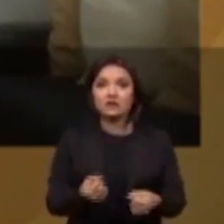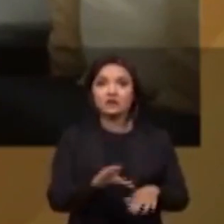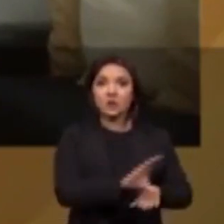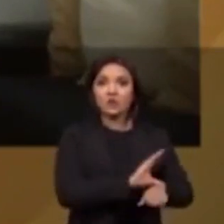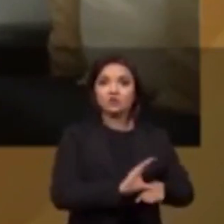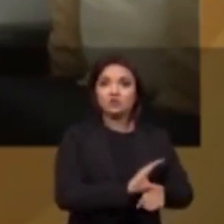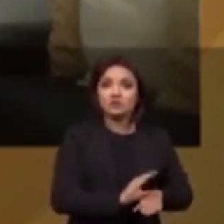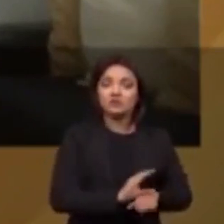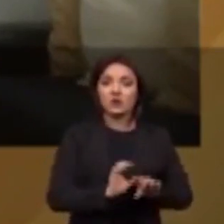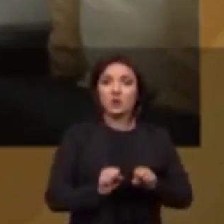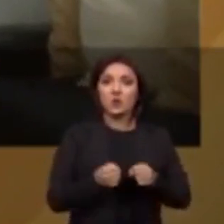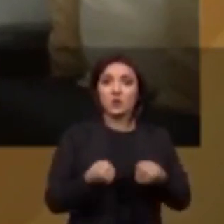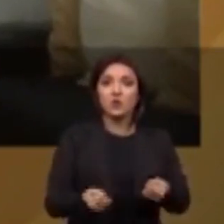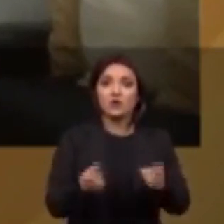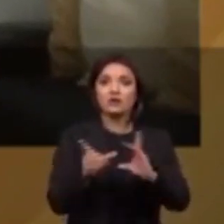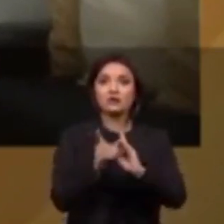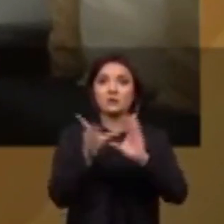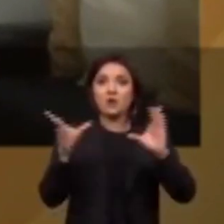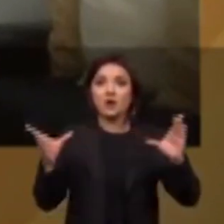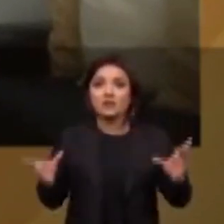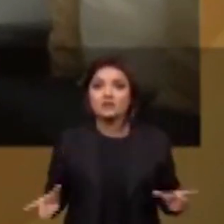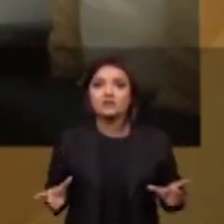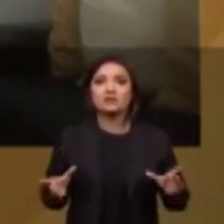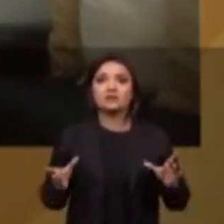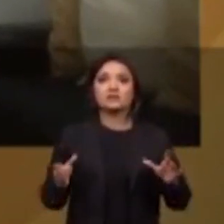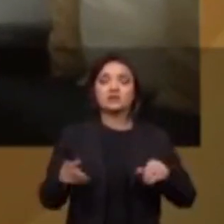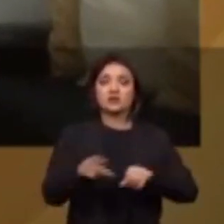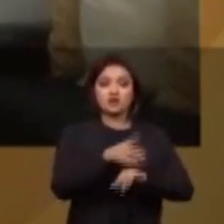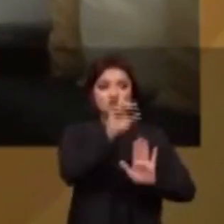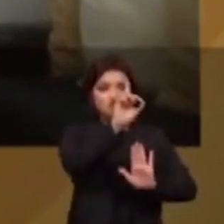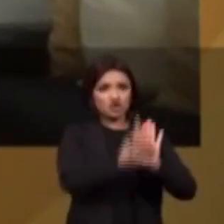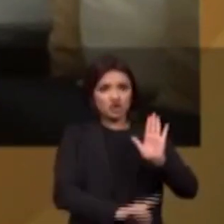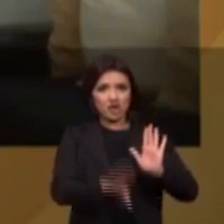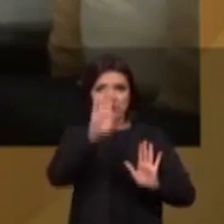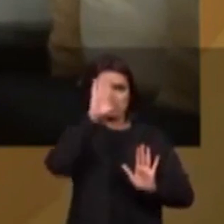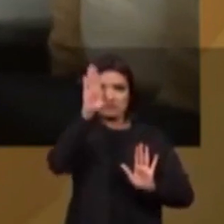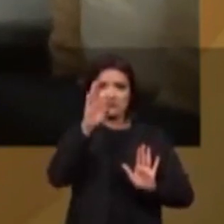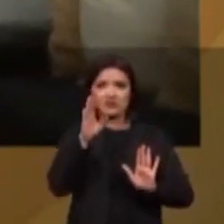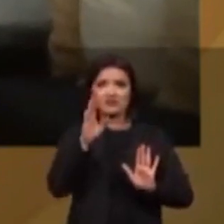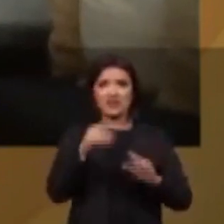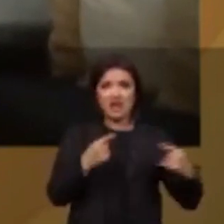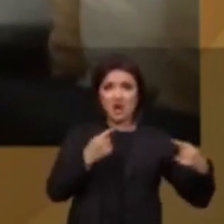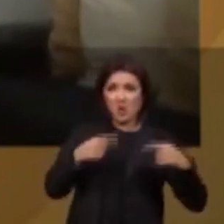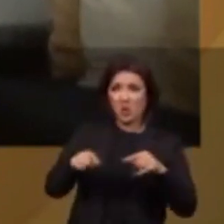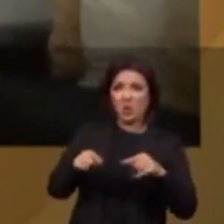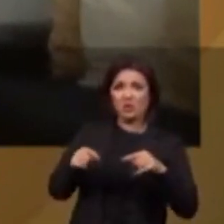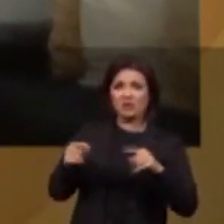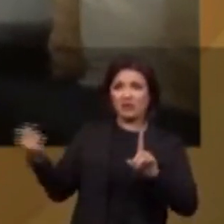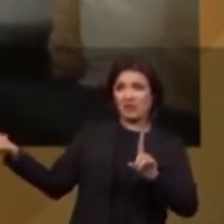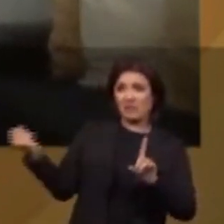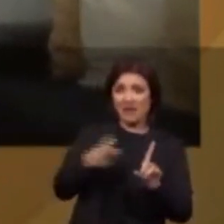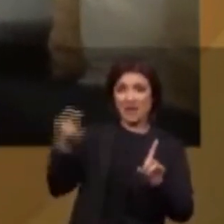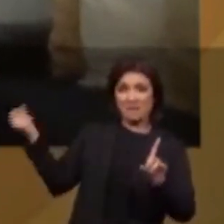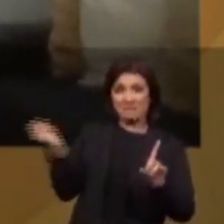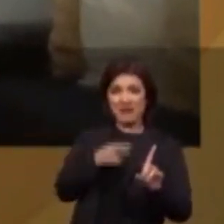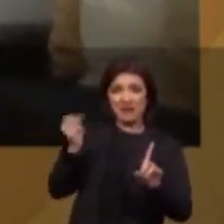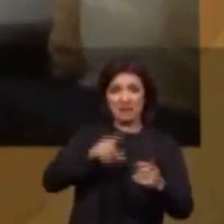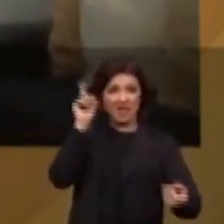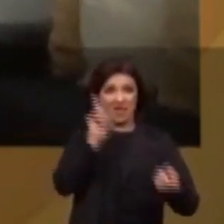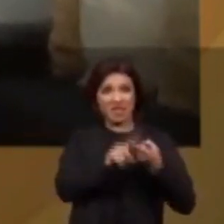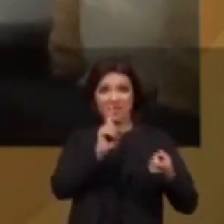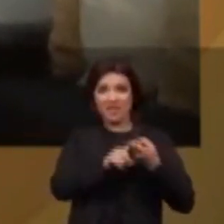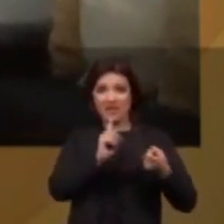da democracia, do Estado de Direito, dos direitos fundamentais, contra coação, ataques, constrangimentos,